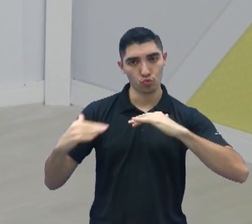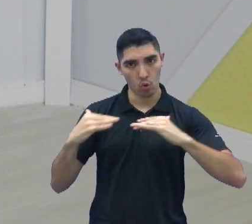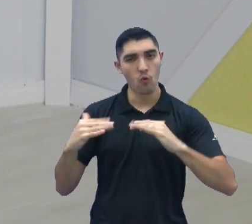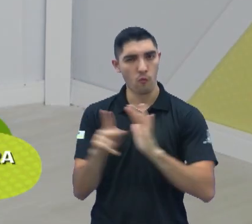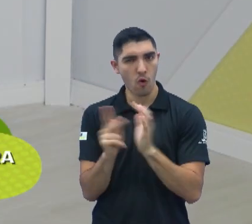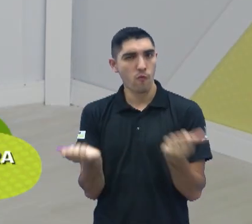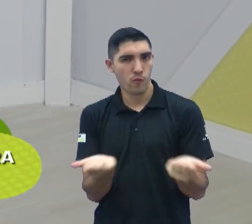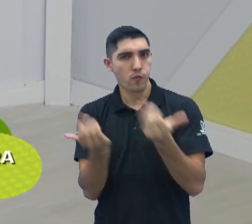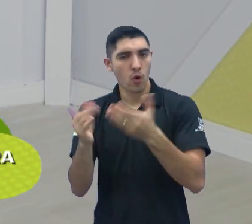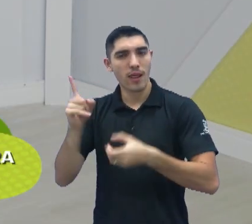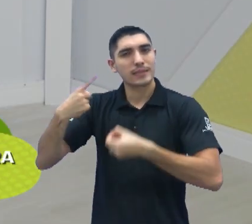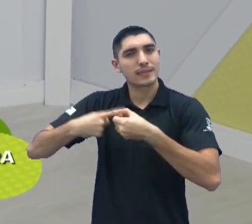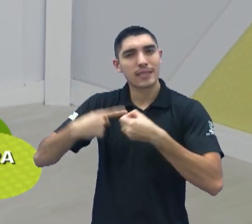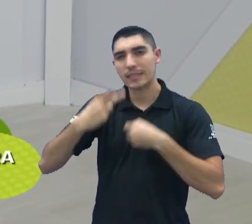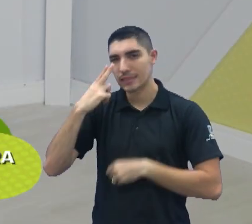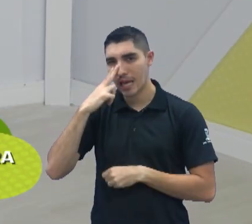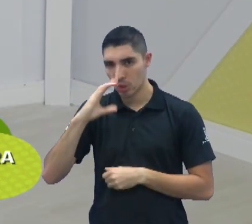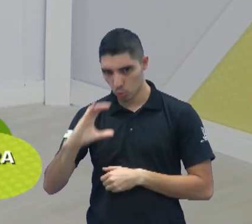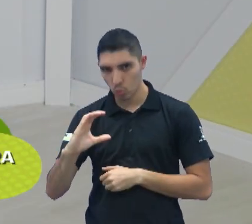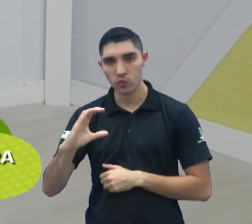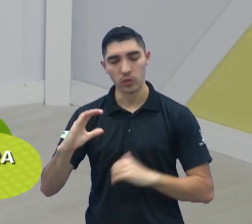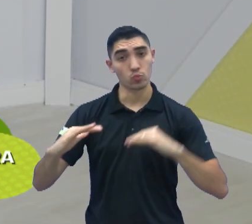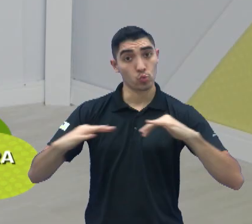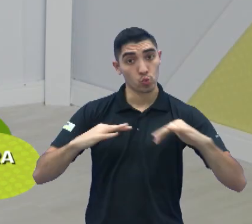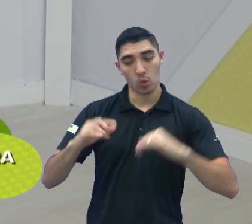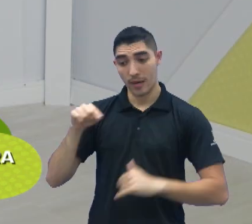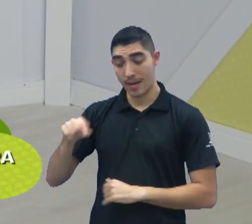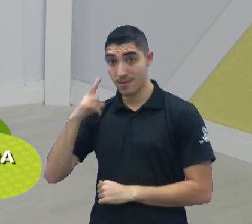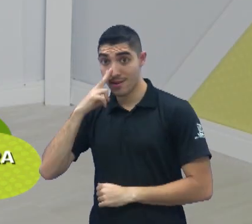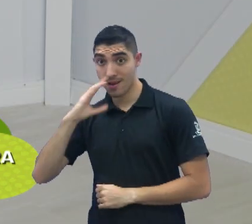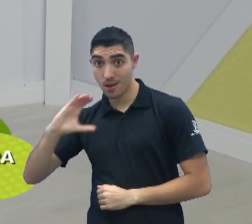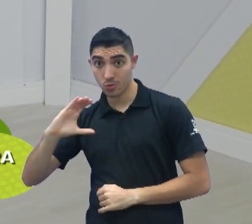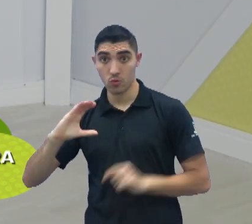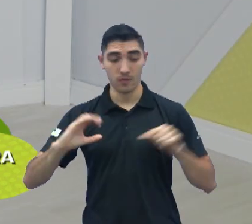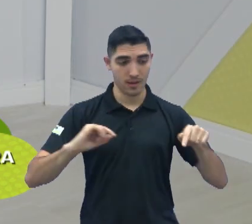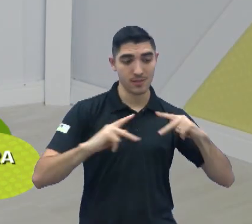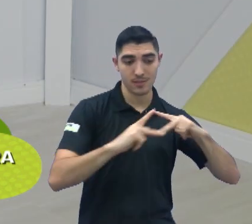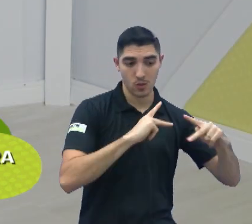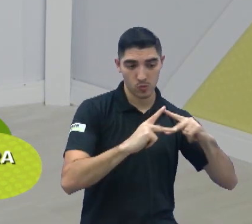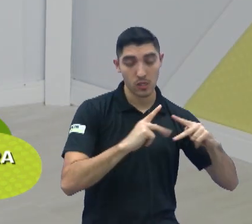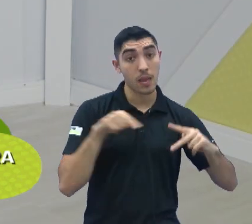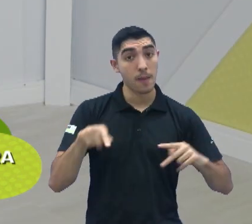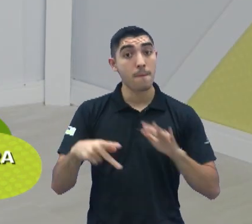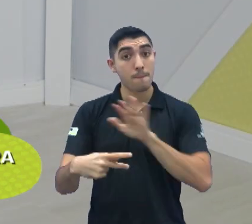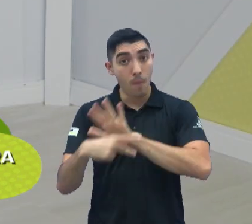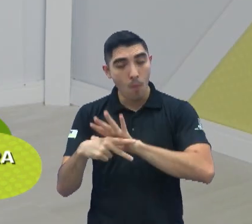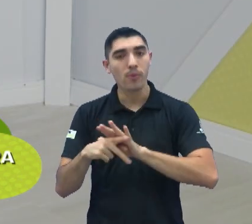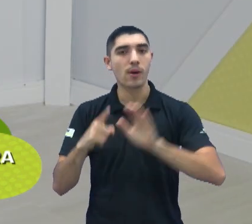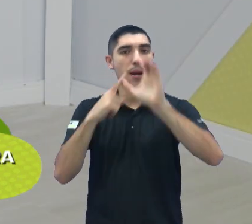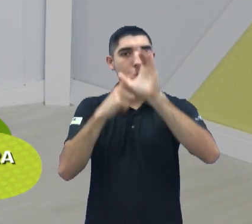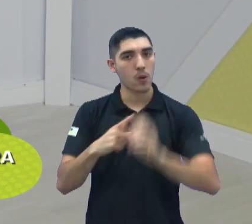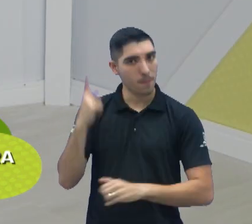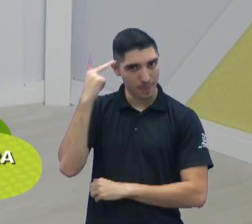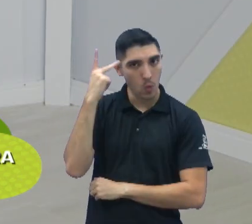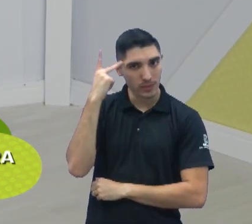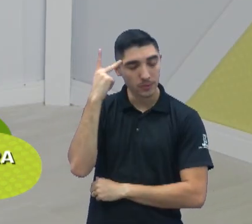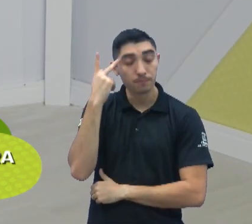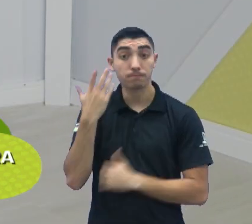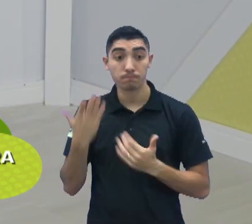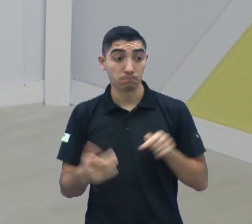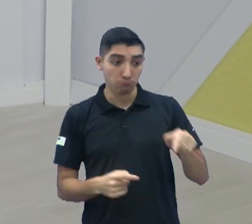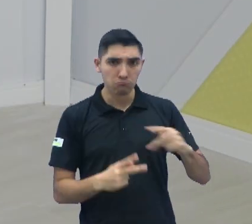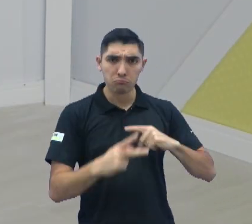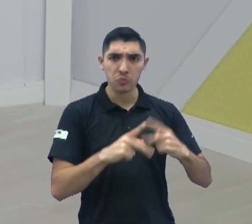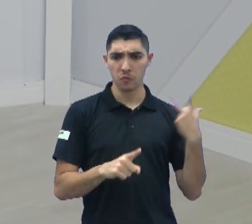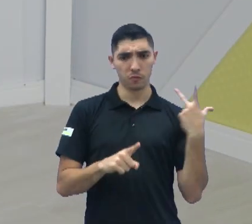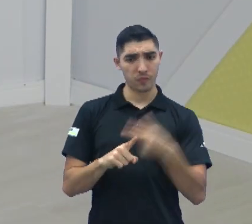em Catanduva, para encarar as donas da casa pela abertura da fase de realinhamento do Campeonato Paulista. E o São José venceu bem, hein,